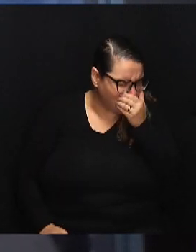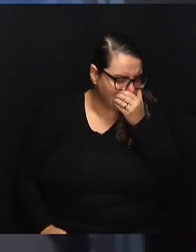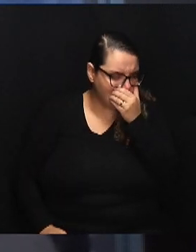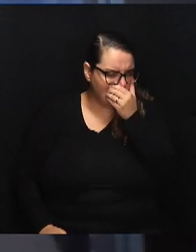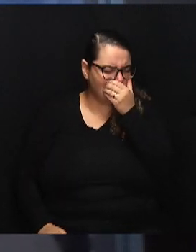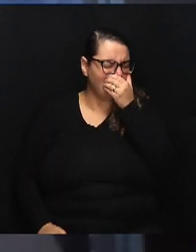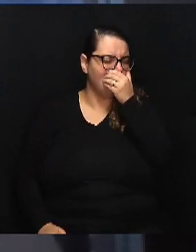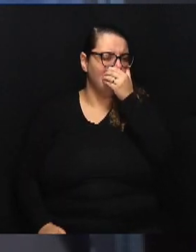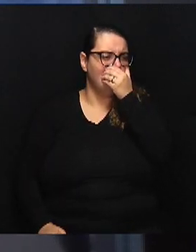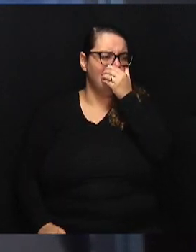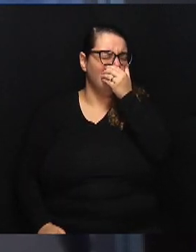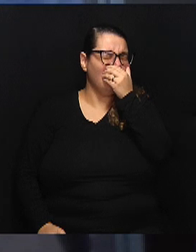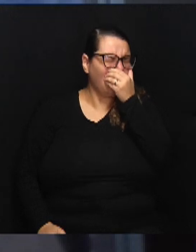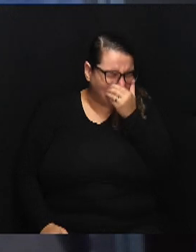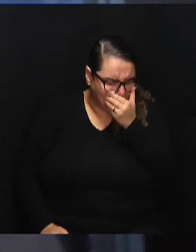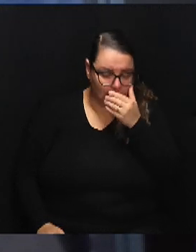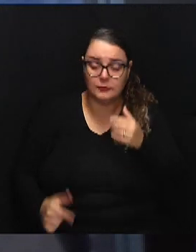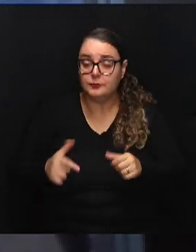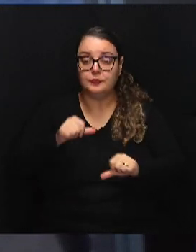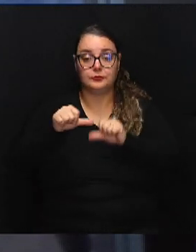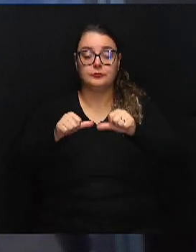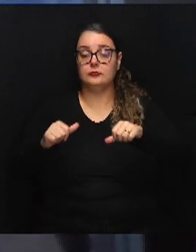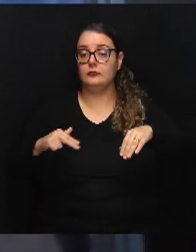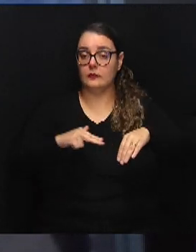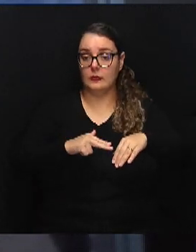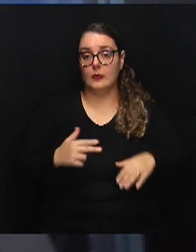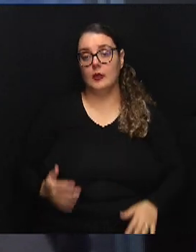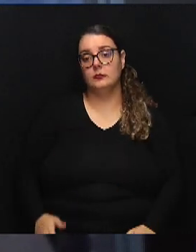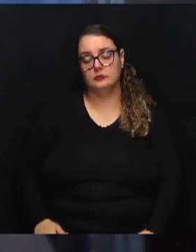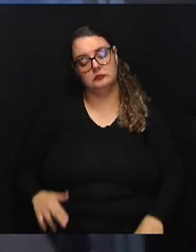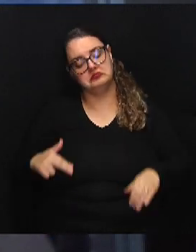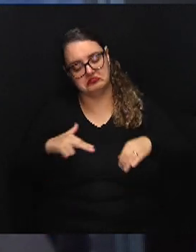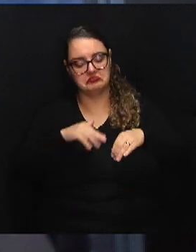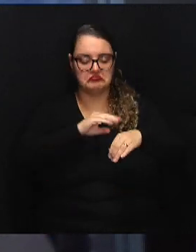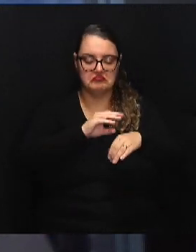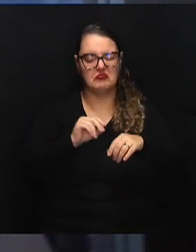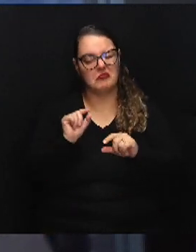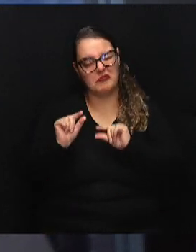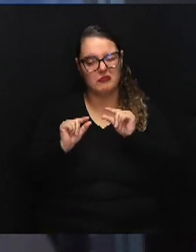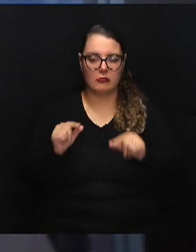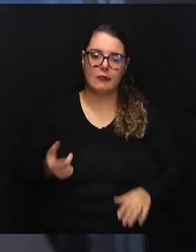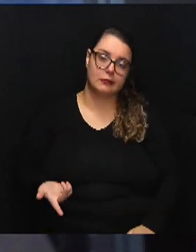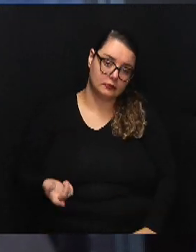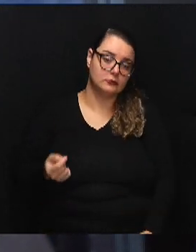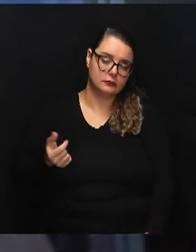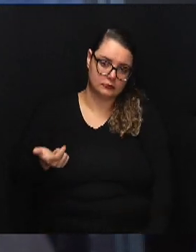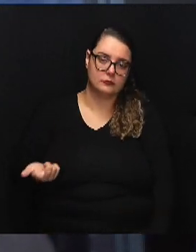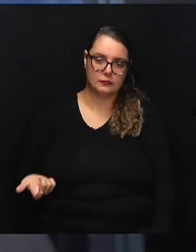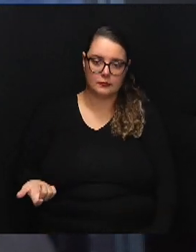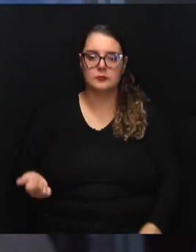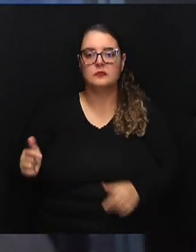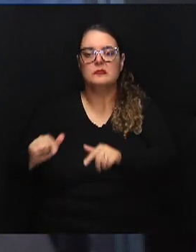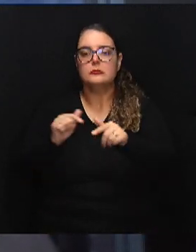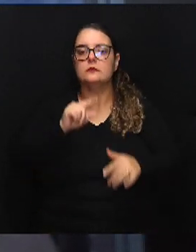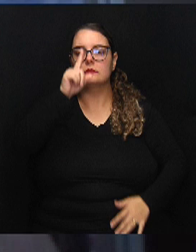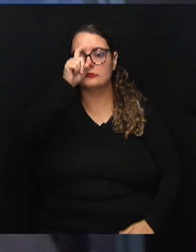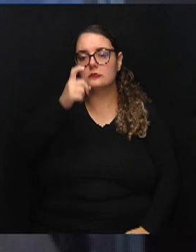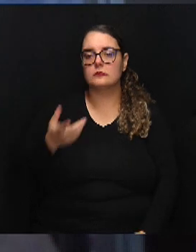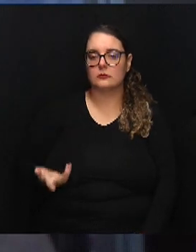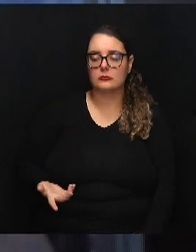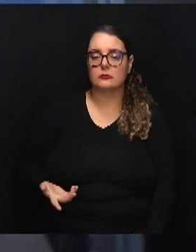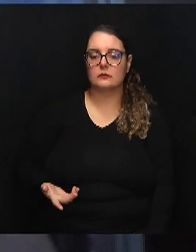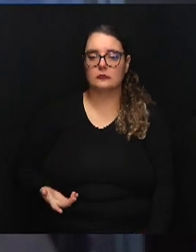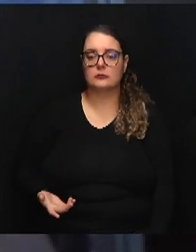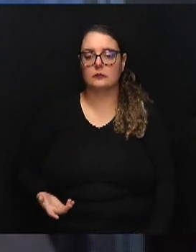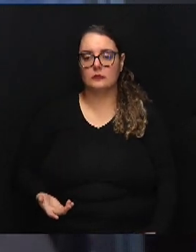tomografia, tá? Na ressonância até tem alguns sinais, mas a ressonância é pouco disponível, né, nos ambientes hospitalares, e